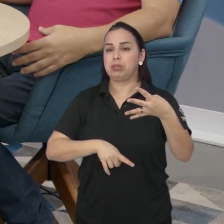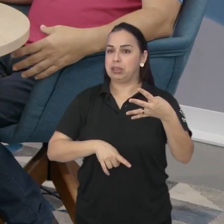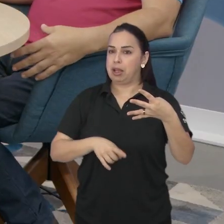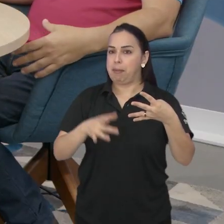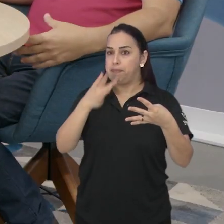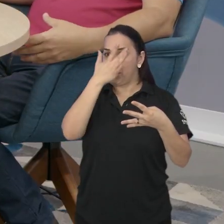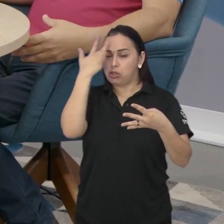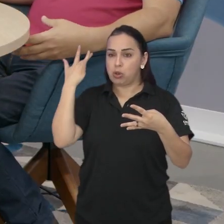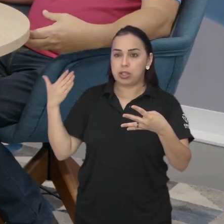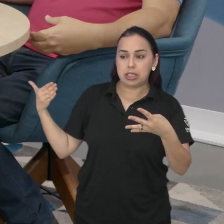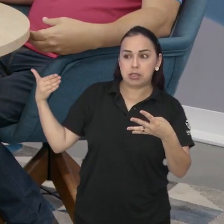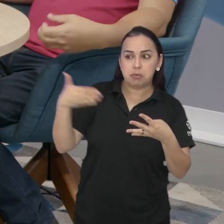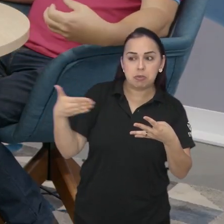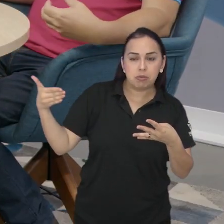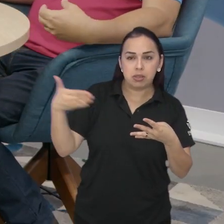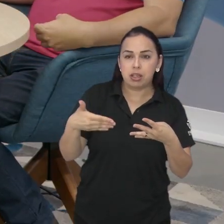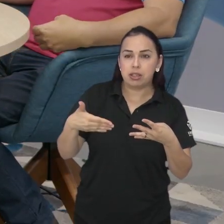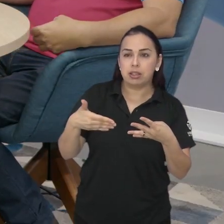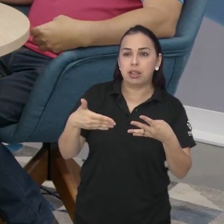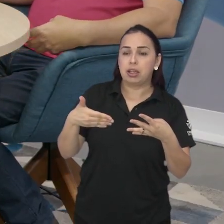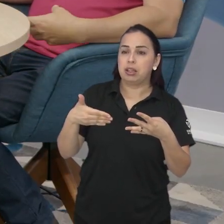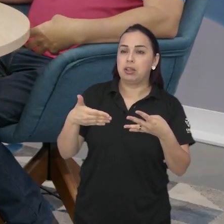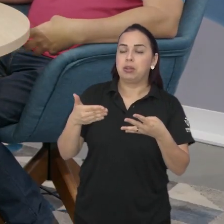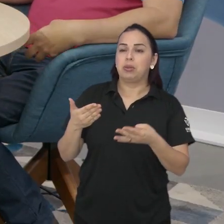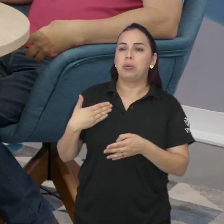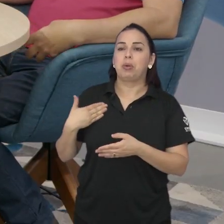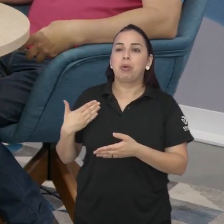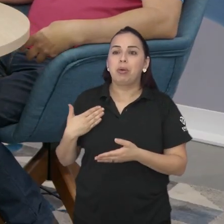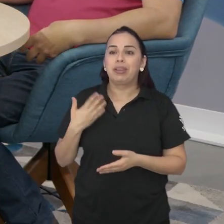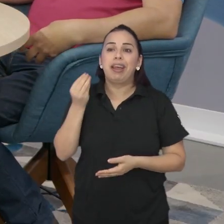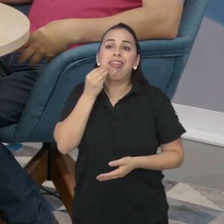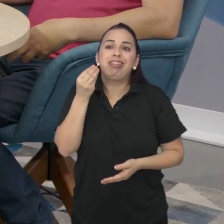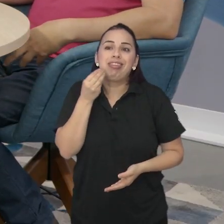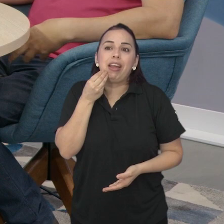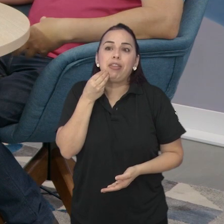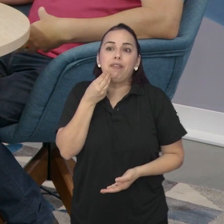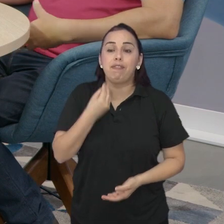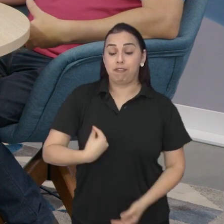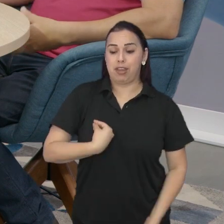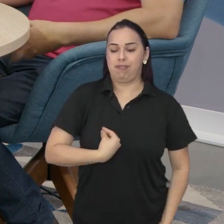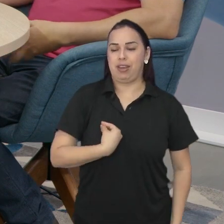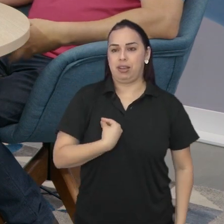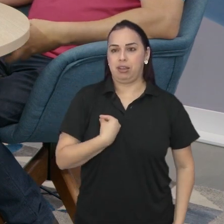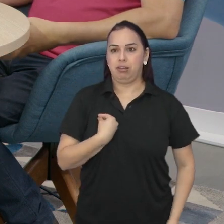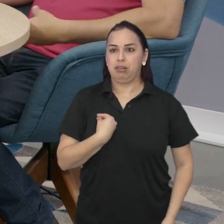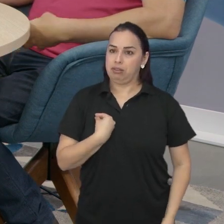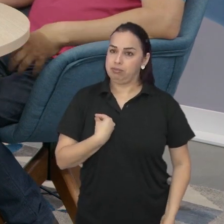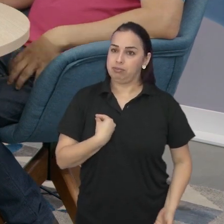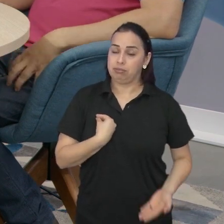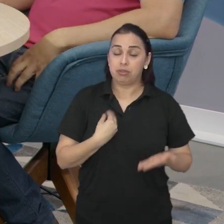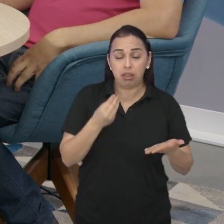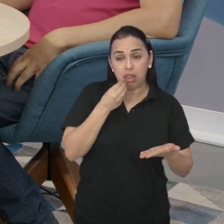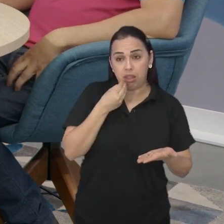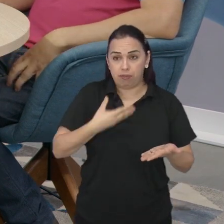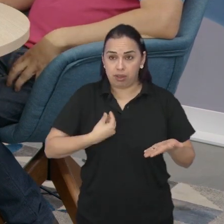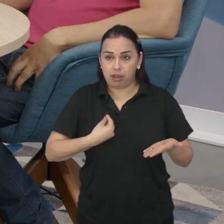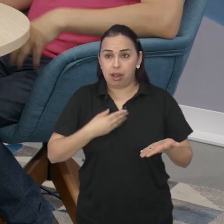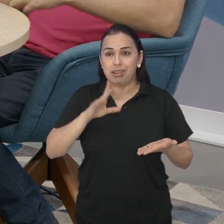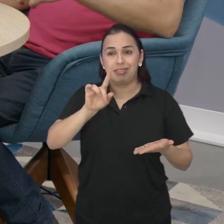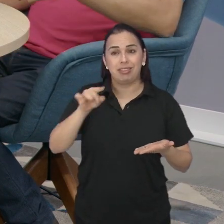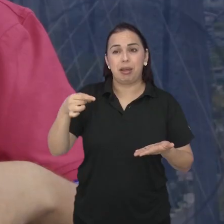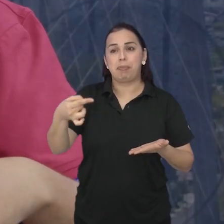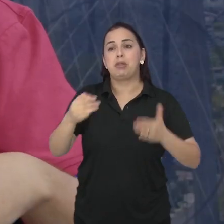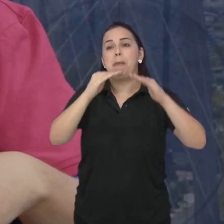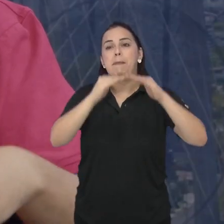das pessoas que têm vindo para a rua, inicialmente com um papel de sobrevivência, de buscar sobrevivência na rua,